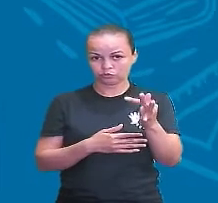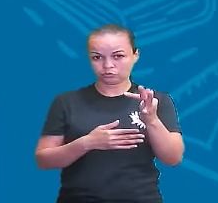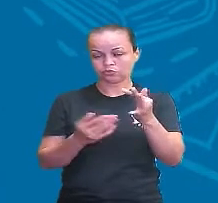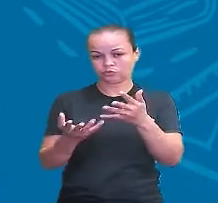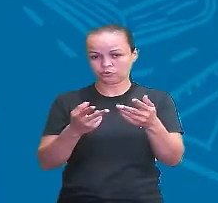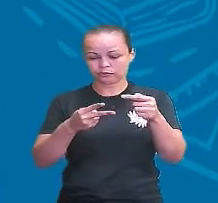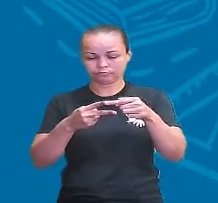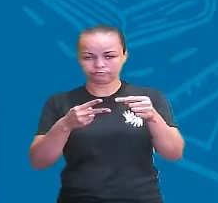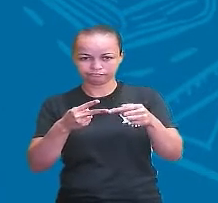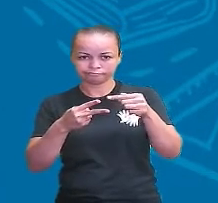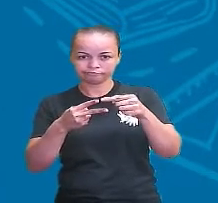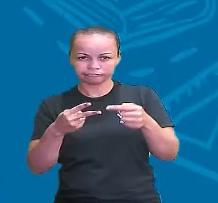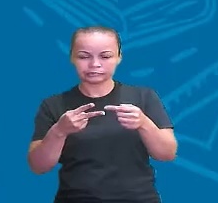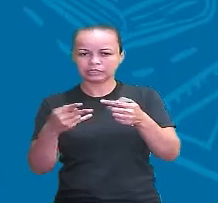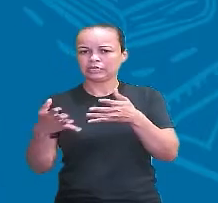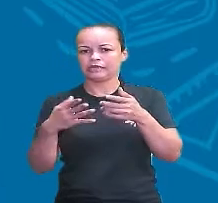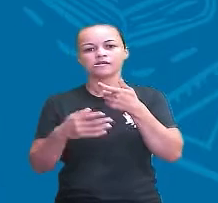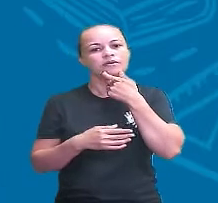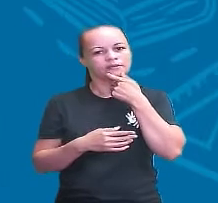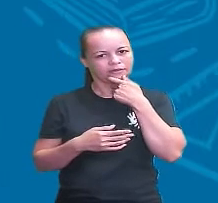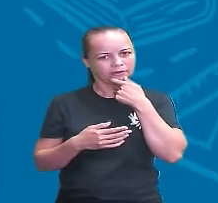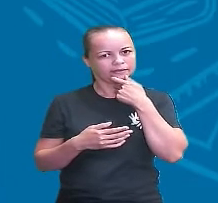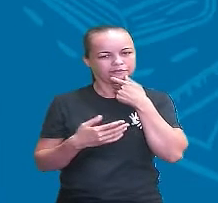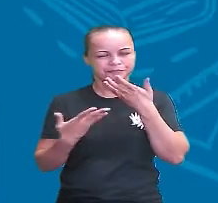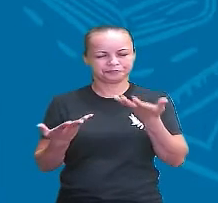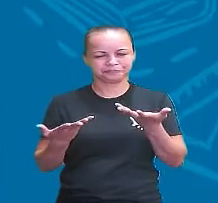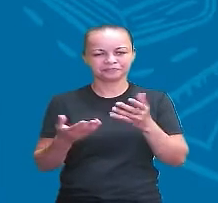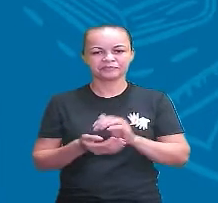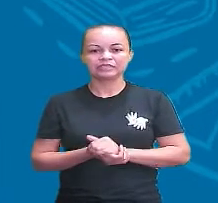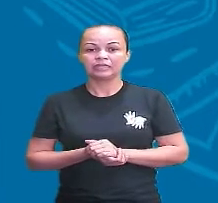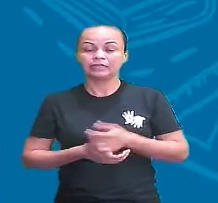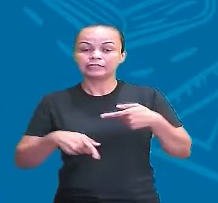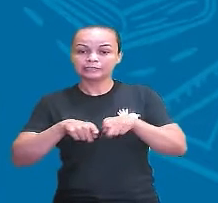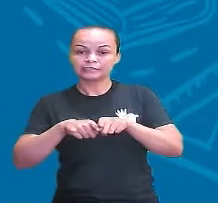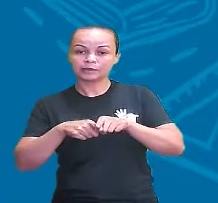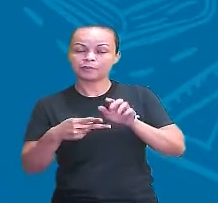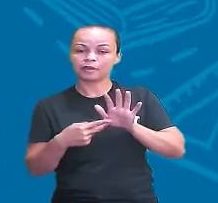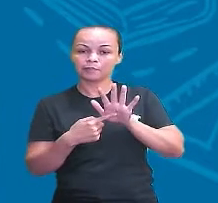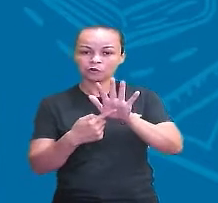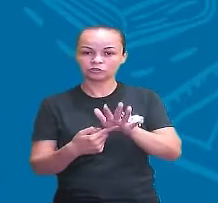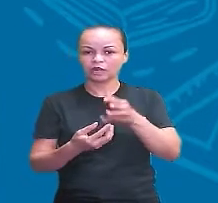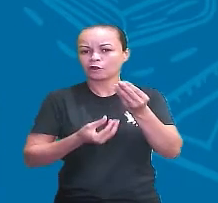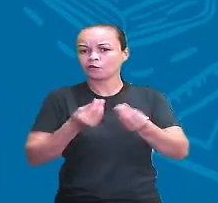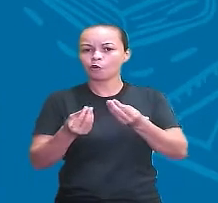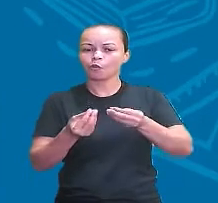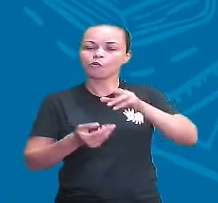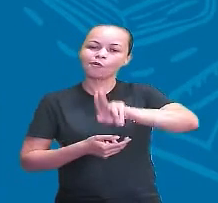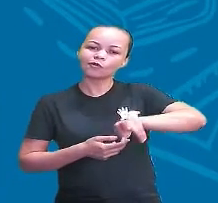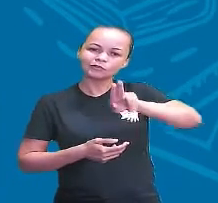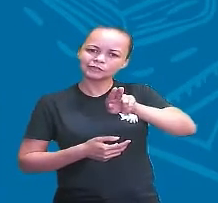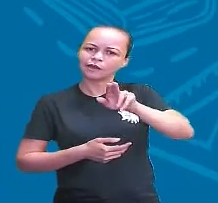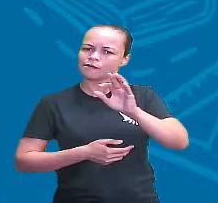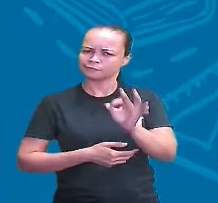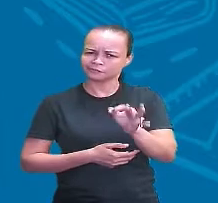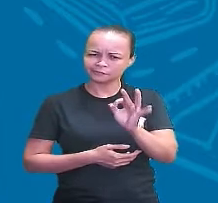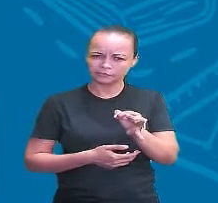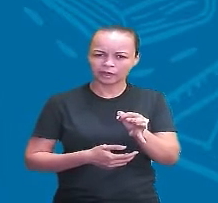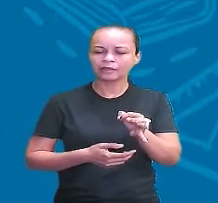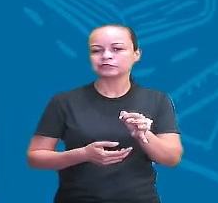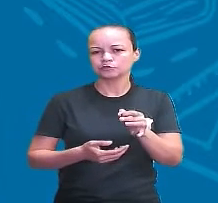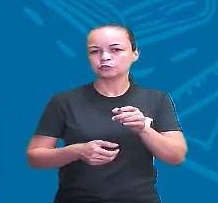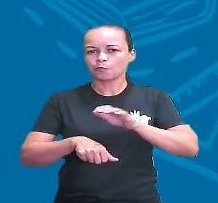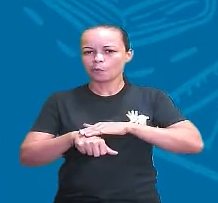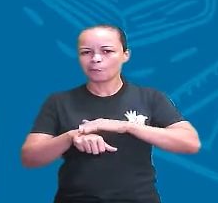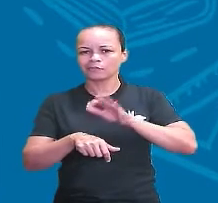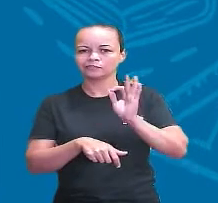to, em inglês, claro, e também mostrar como usá-los corretamente. Então a gente tem as duas formas, que